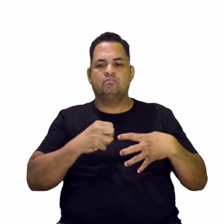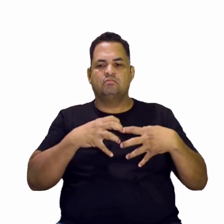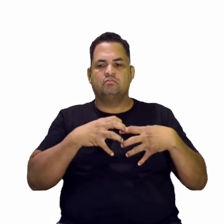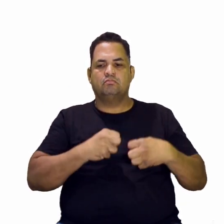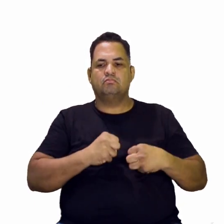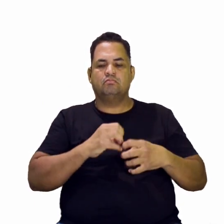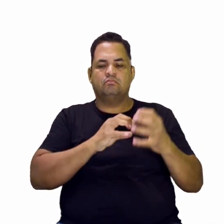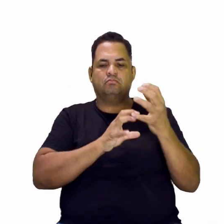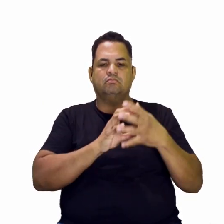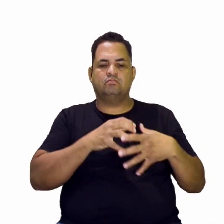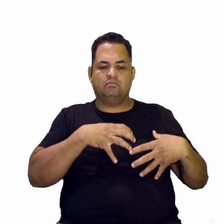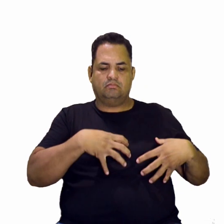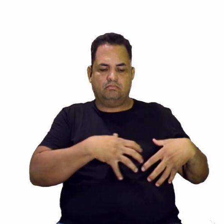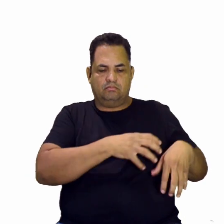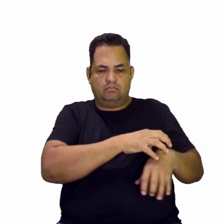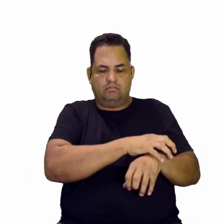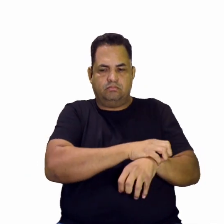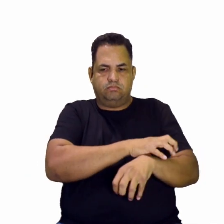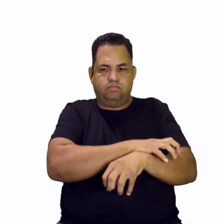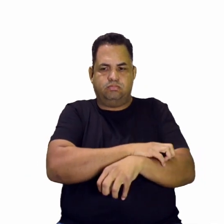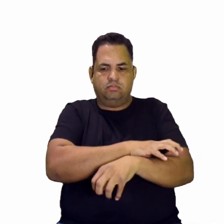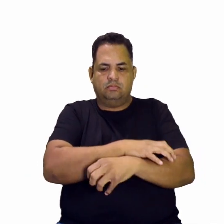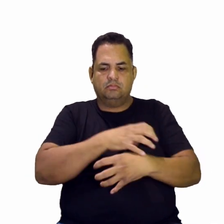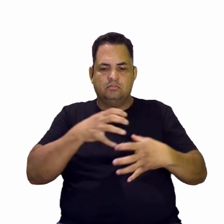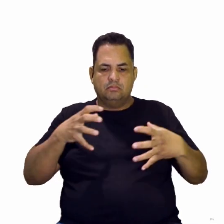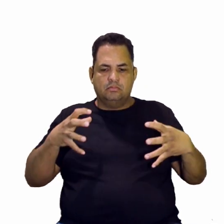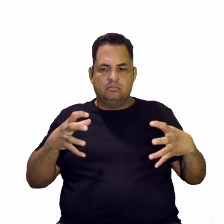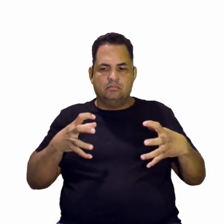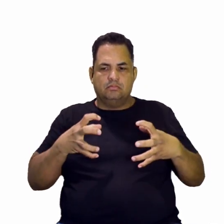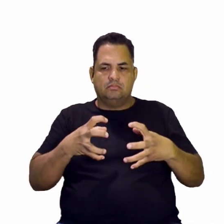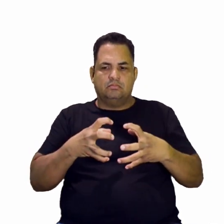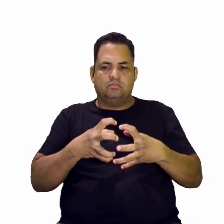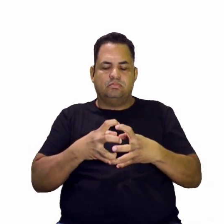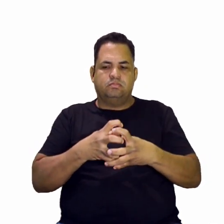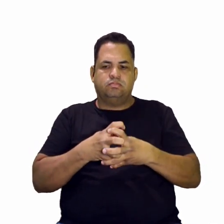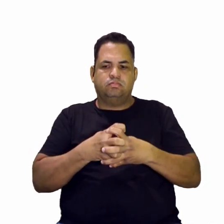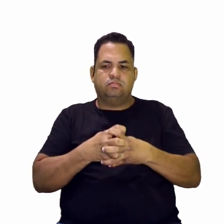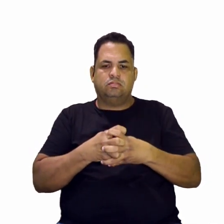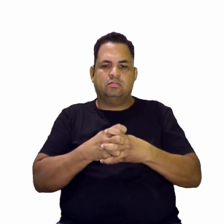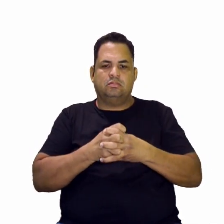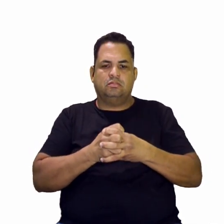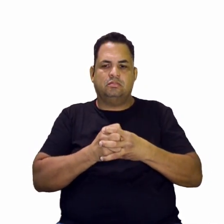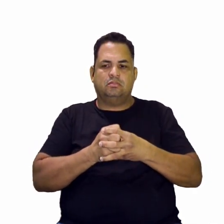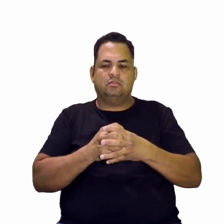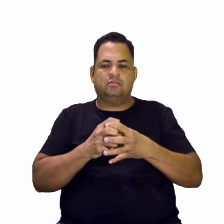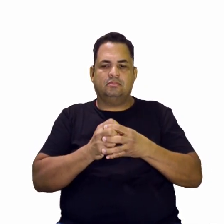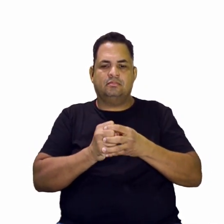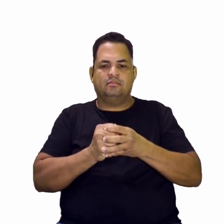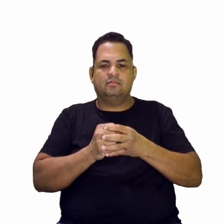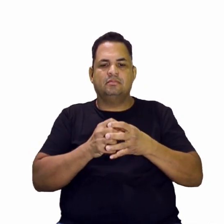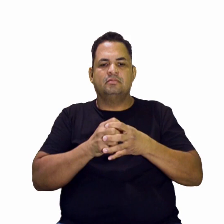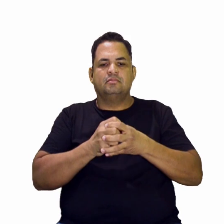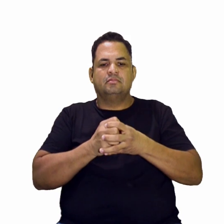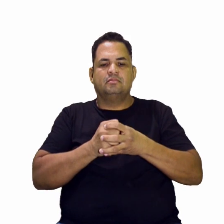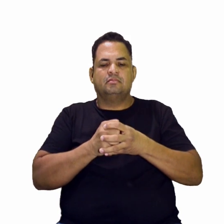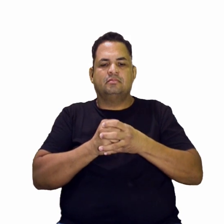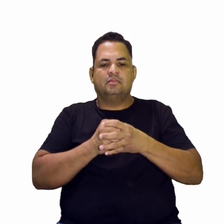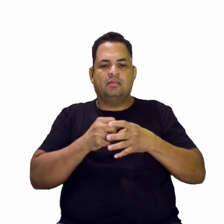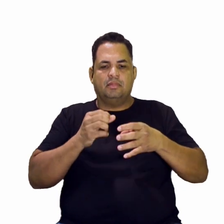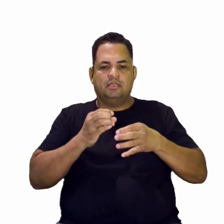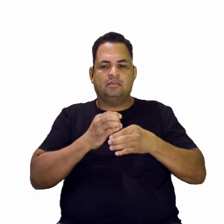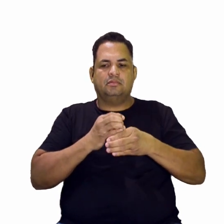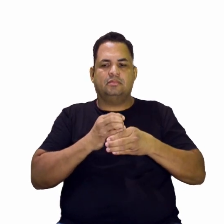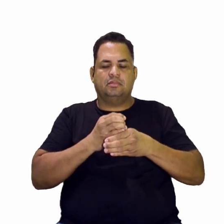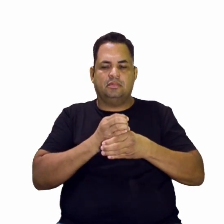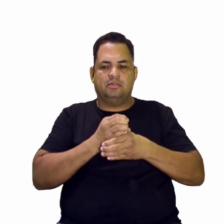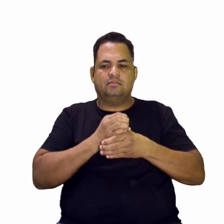vão fazendo o processo que a gente chama de constrição e vão prendendo. Aí a pessoa respira, ela acosta mais um pouquinho,